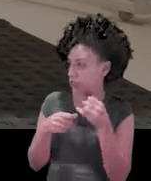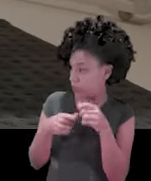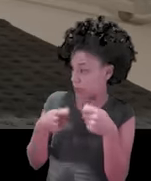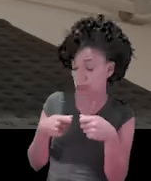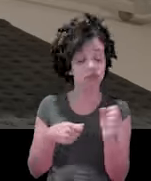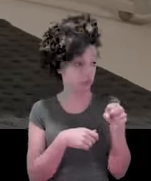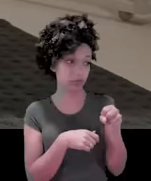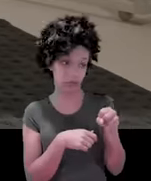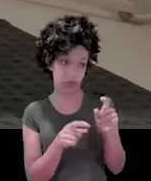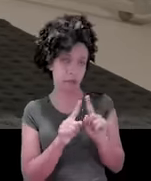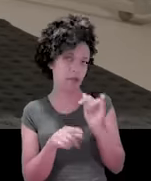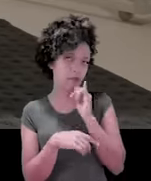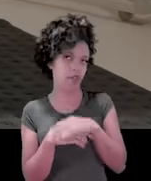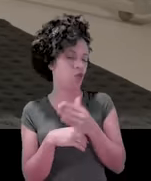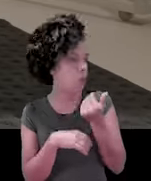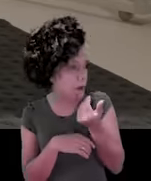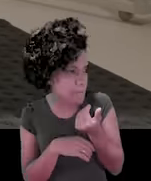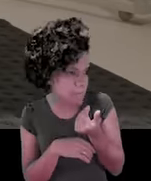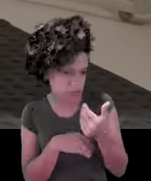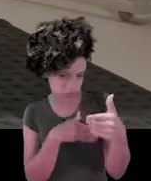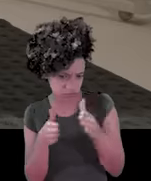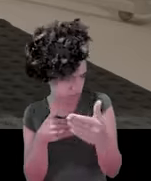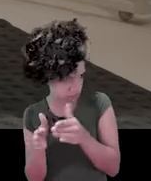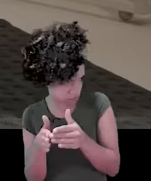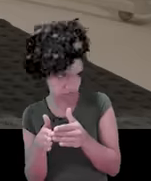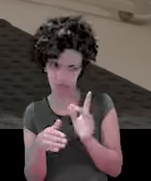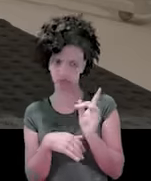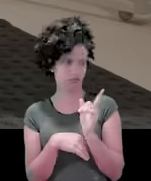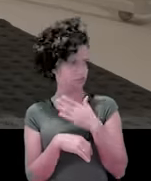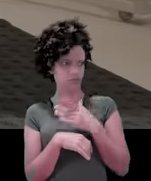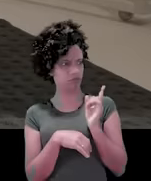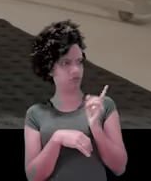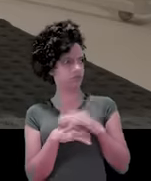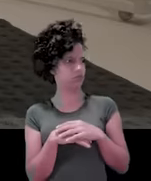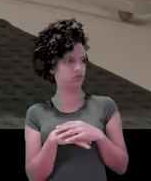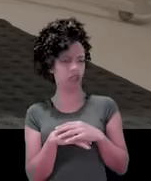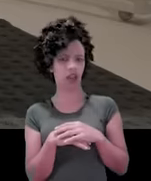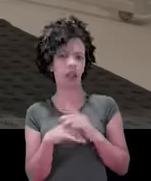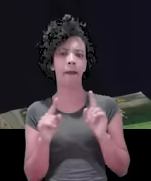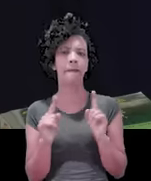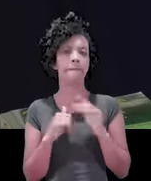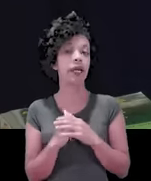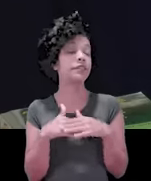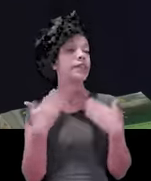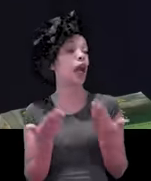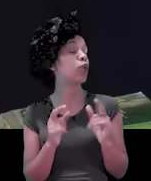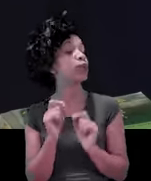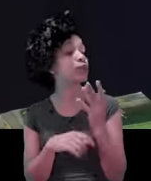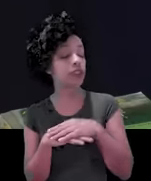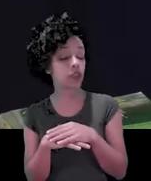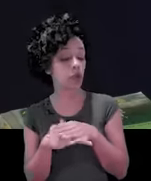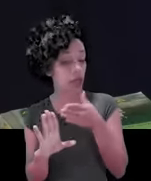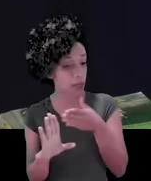preciso é isso sim agora tipo comida essas parada não não né É E aí